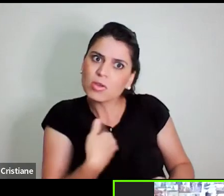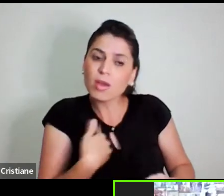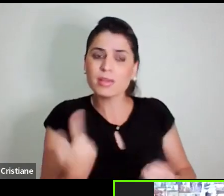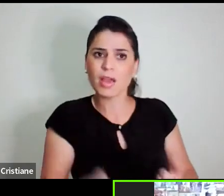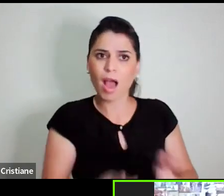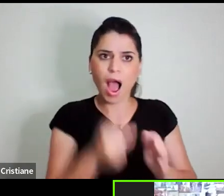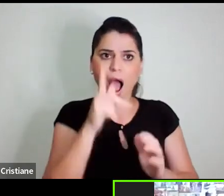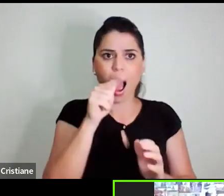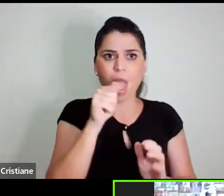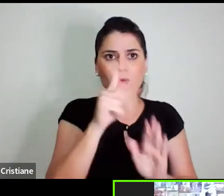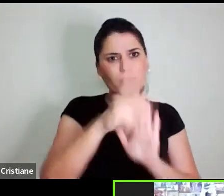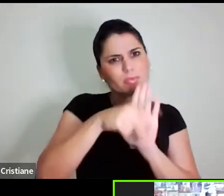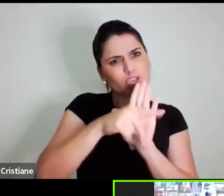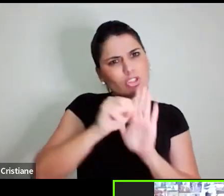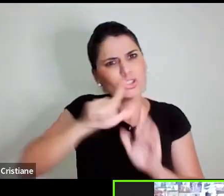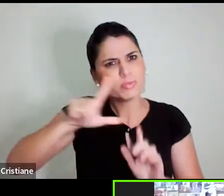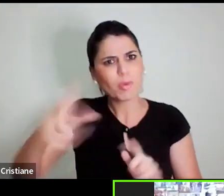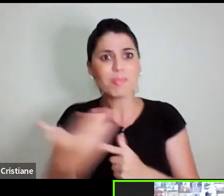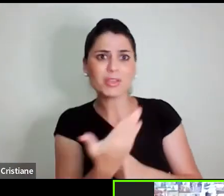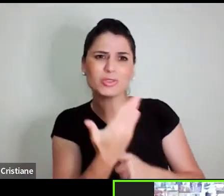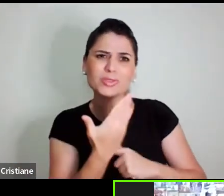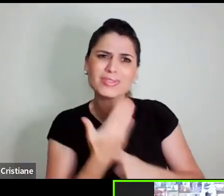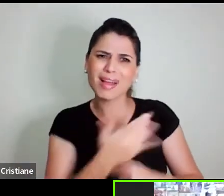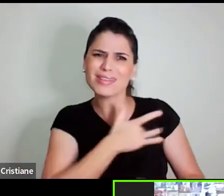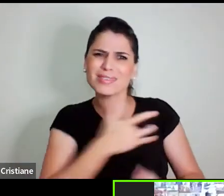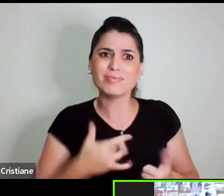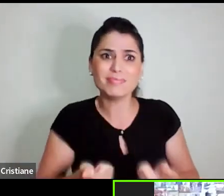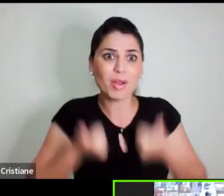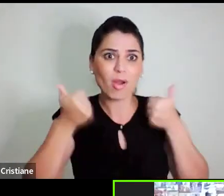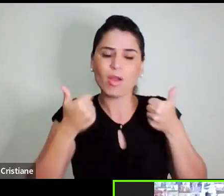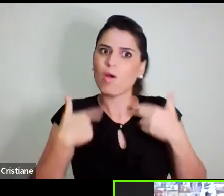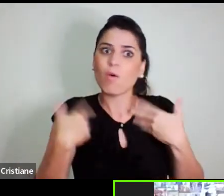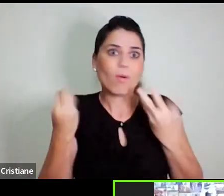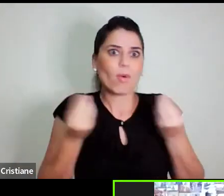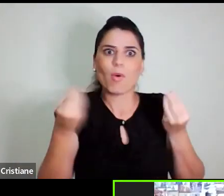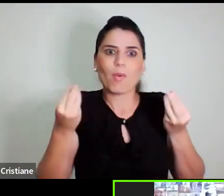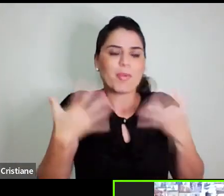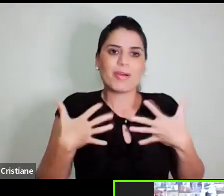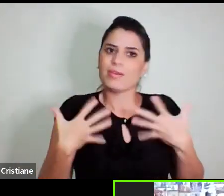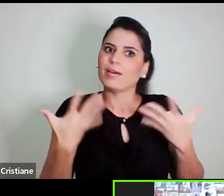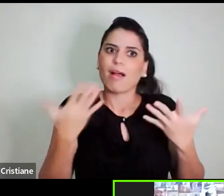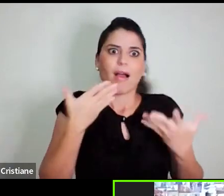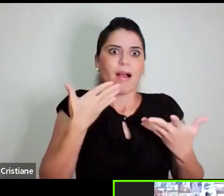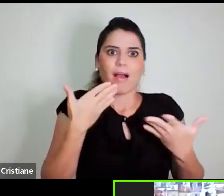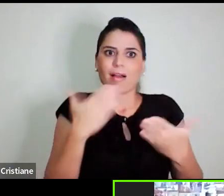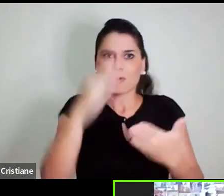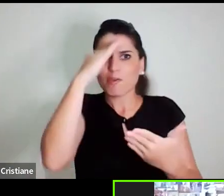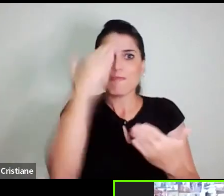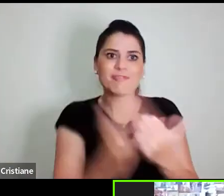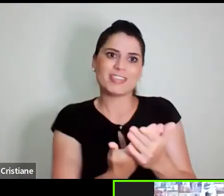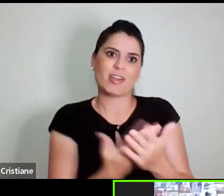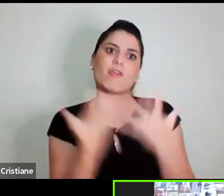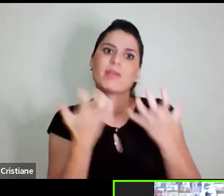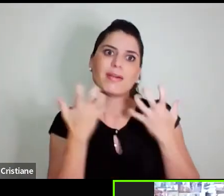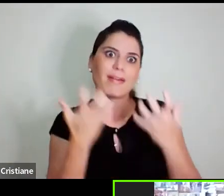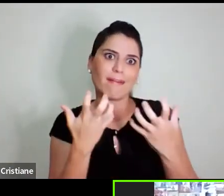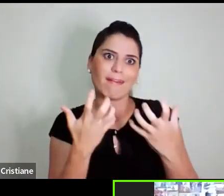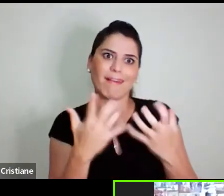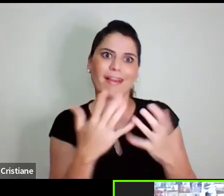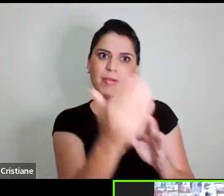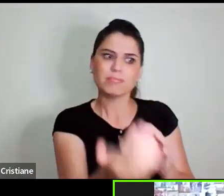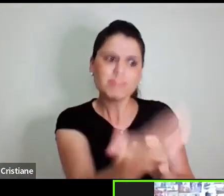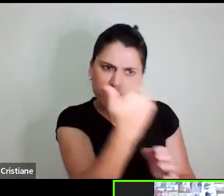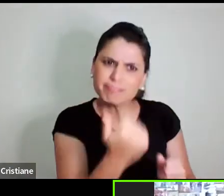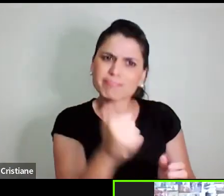que tem as alergias do jeito que eu tinha, eu falei, não é possível. Mas traz aí que eu preciso pagar para